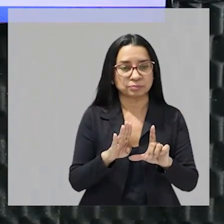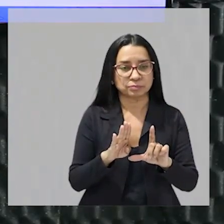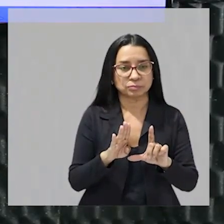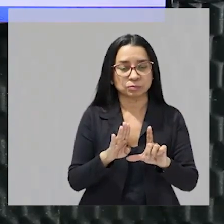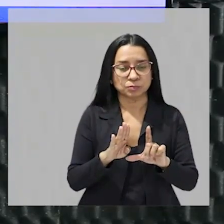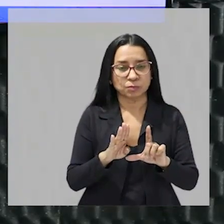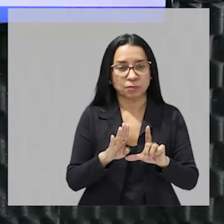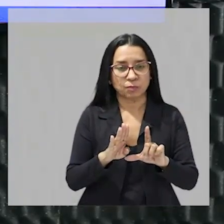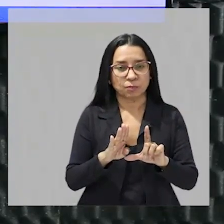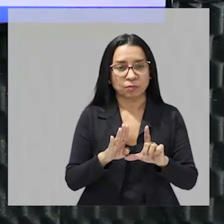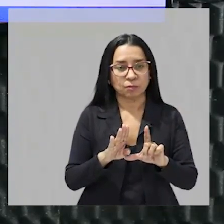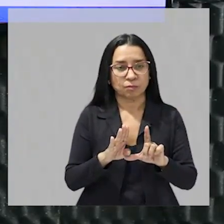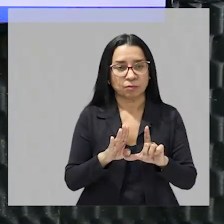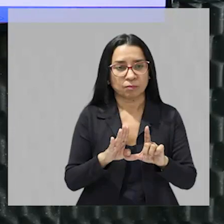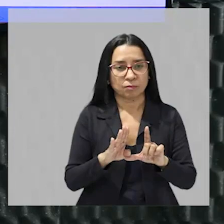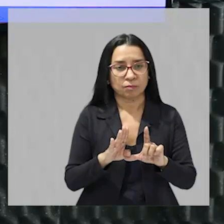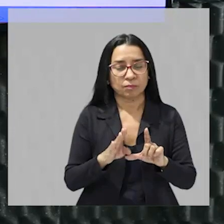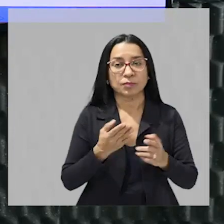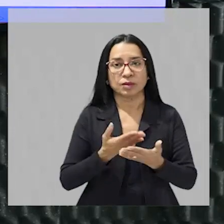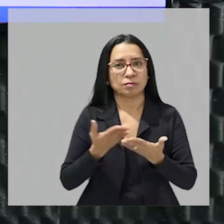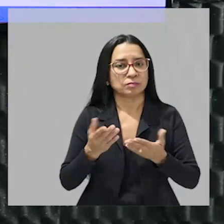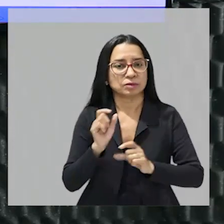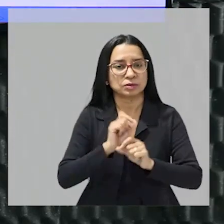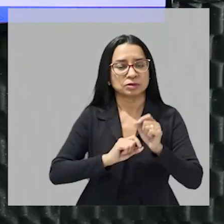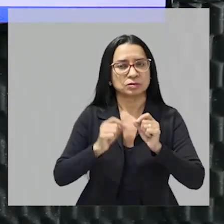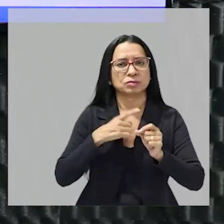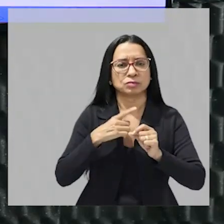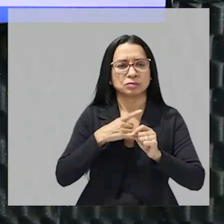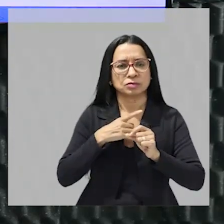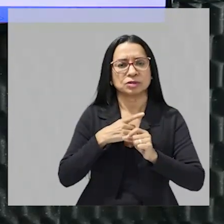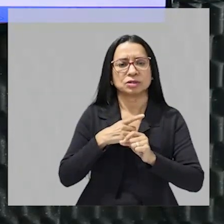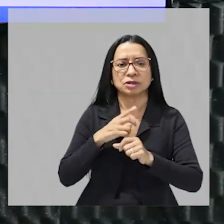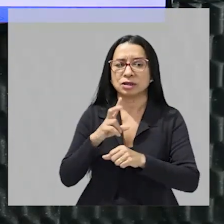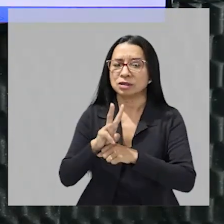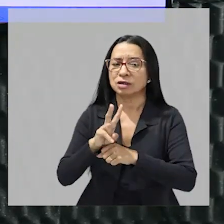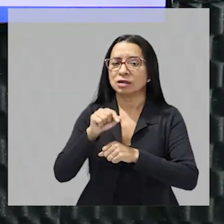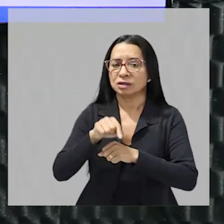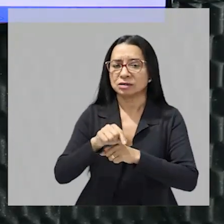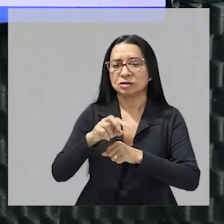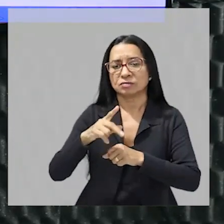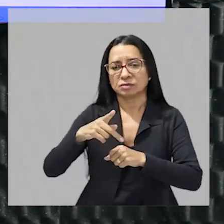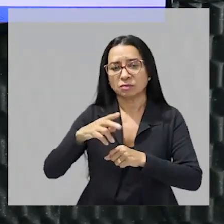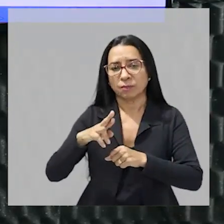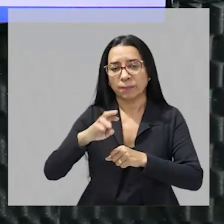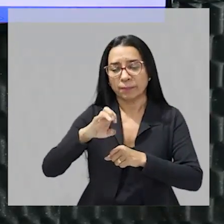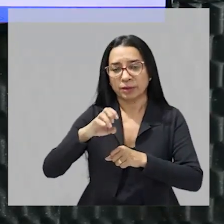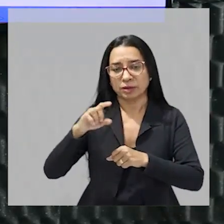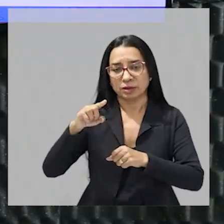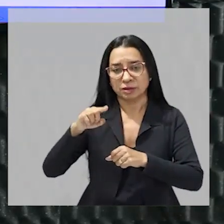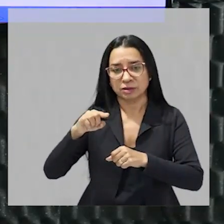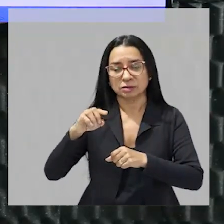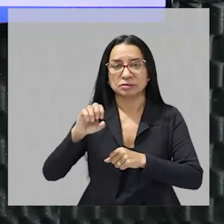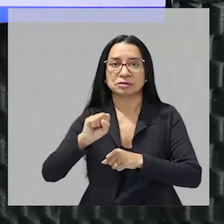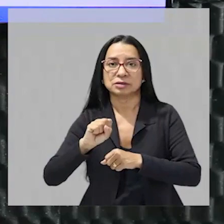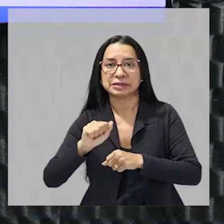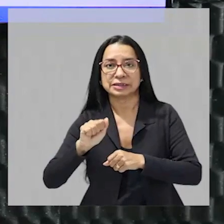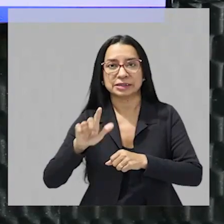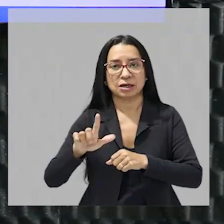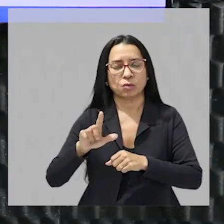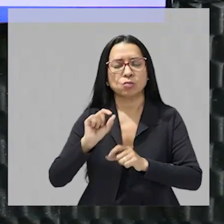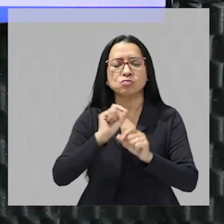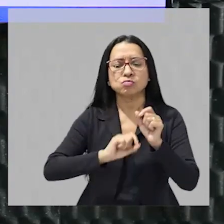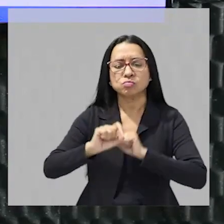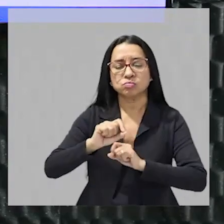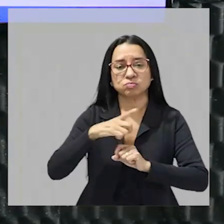explorar as reservas do pré-sal? Ora, cara, o que tem na reserva do pré-sal aqui no Brasil? Petróleo. Então a questão está me dizendo que